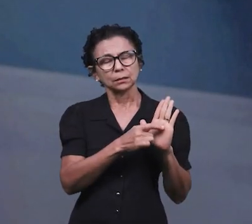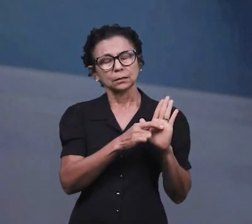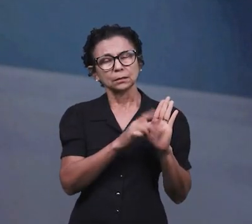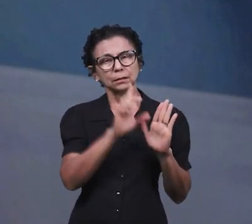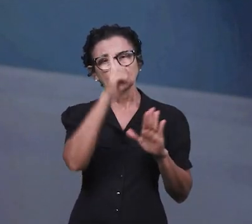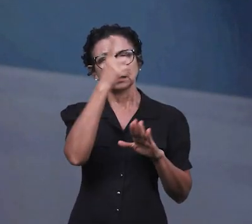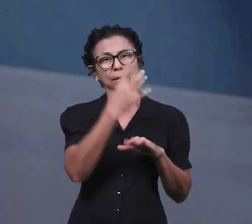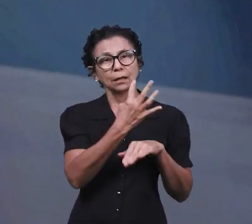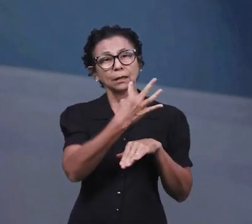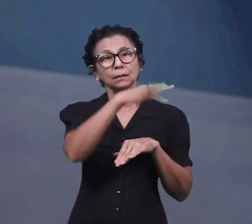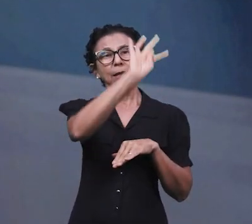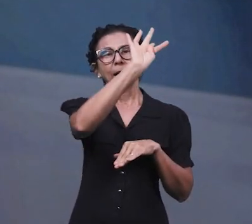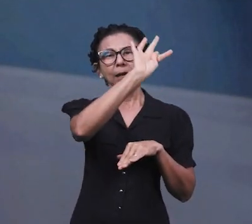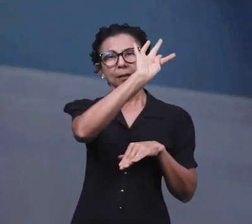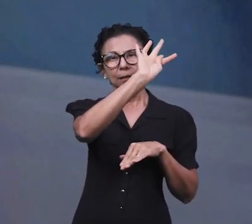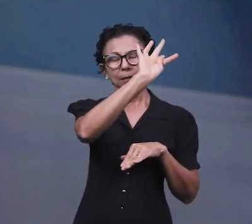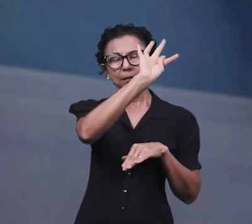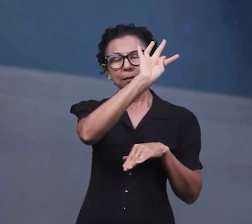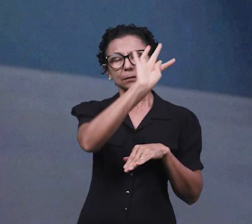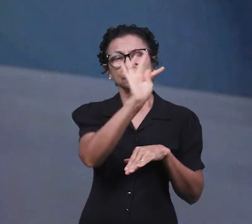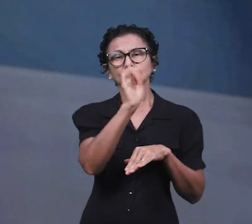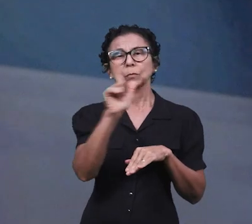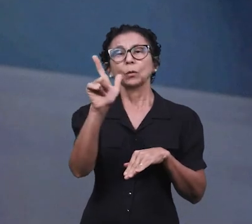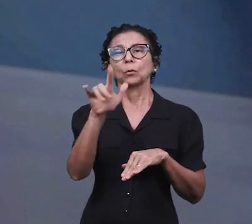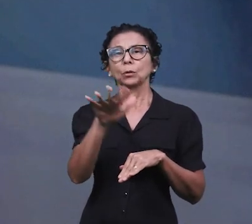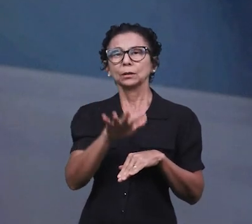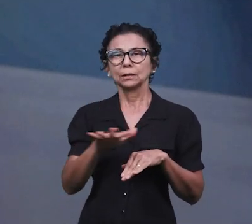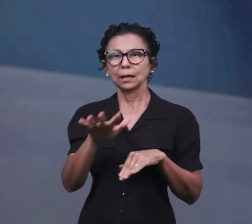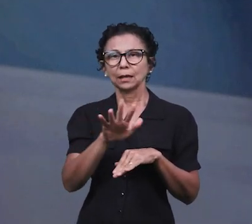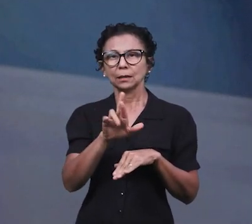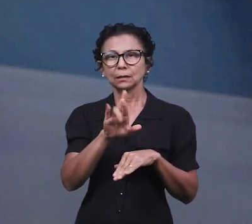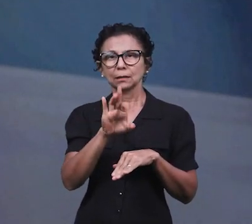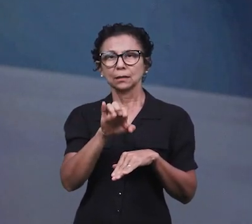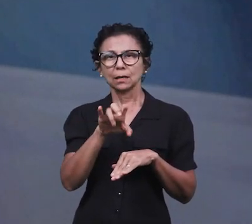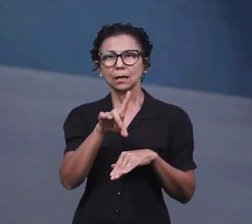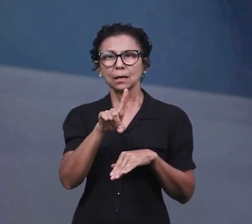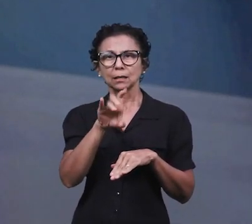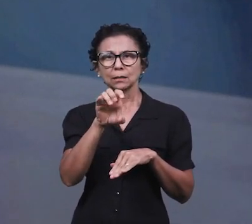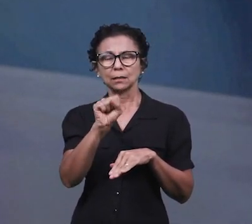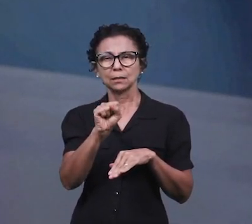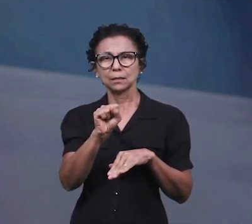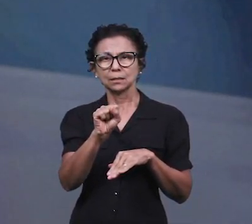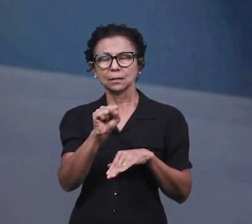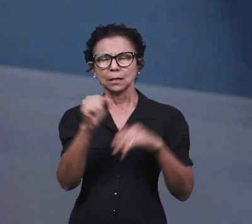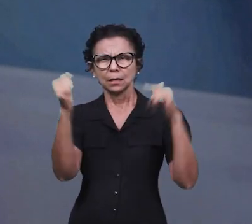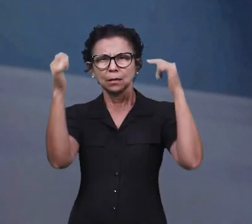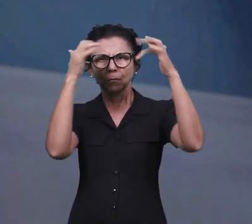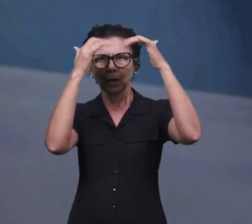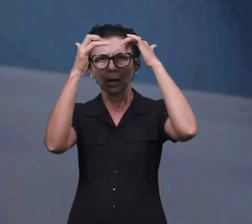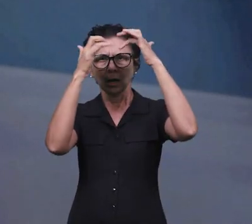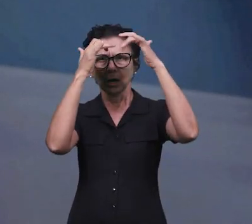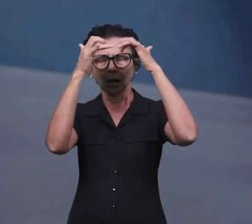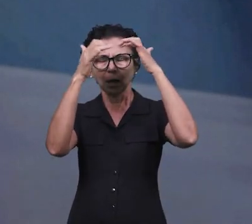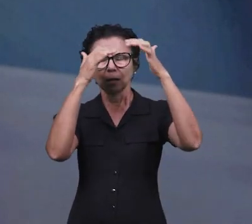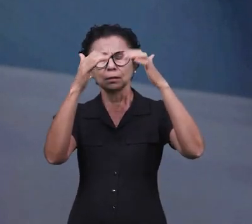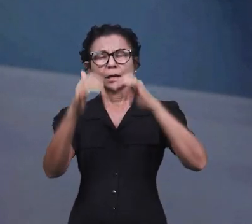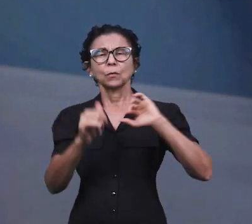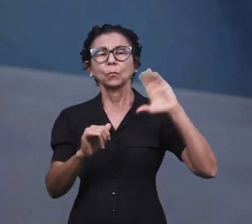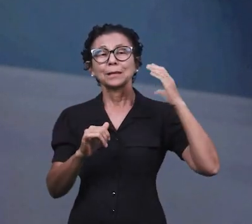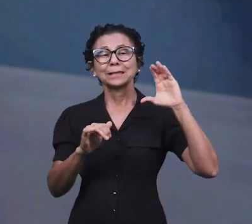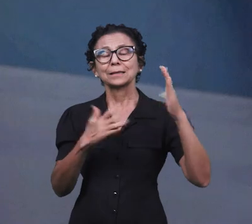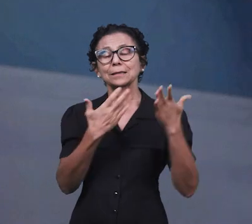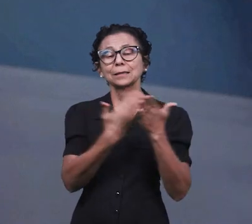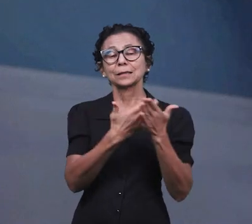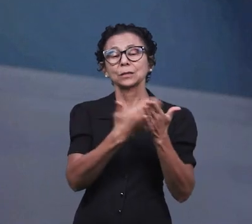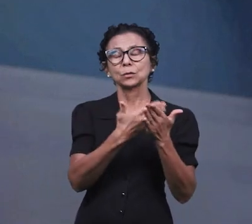técnicas e existe uma sub-área chamada redes neurais artificiais, que é uma ciência que estuda